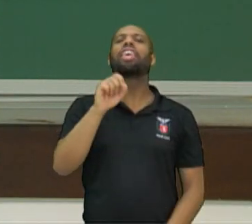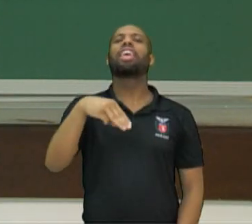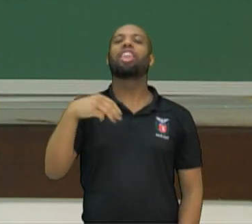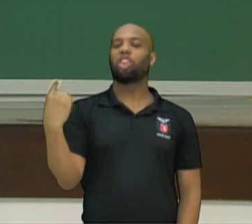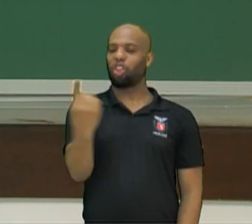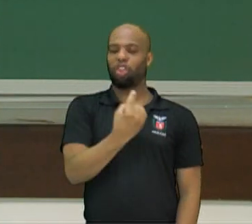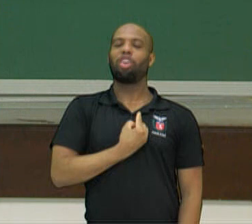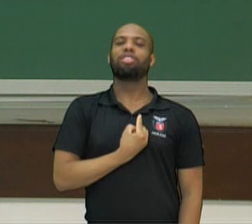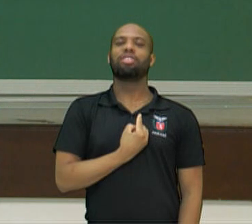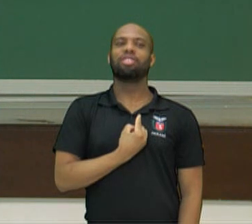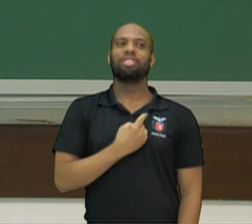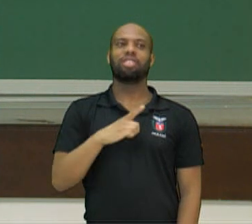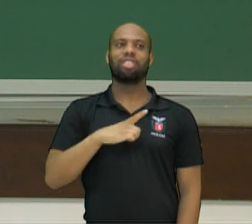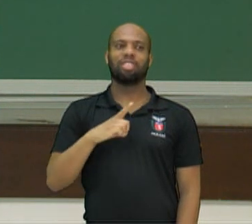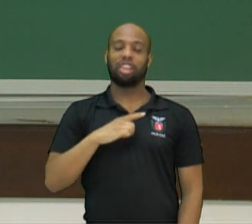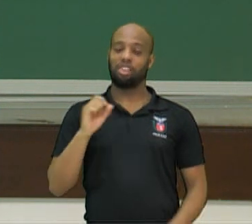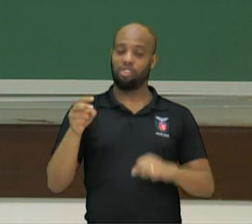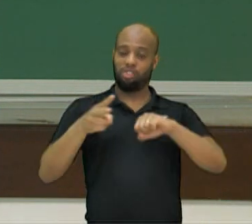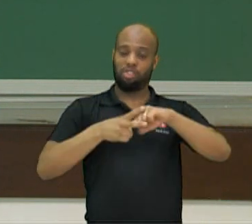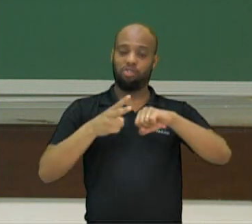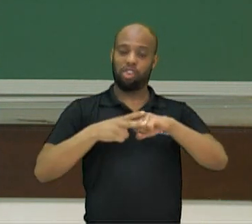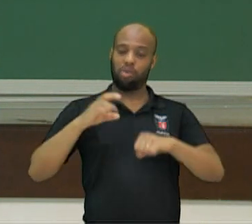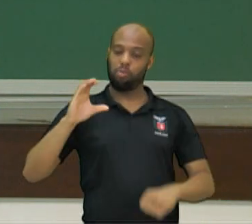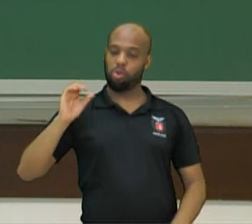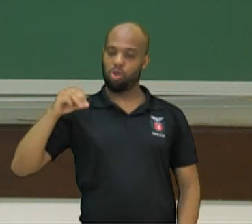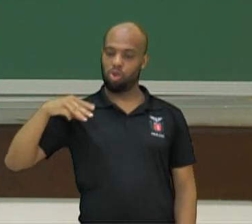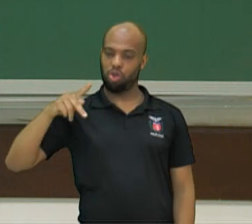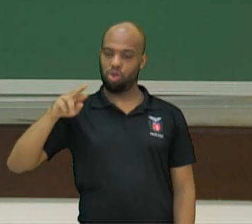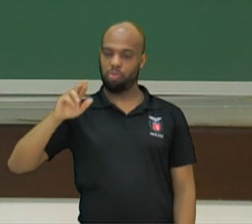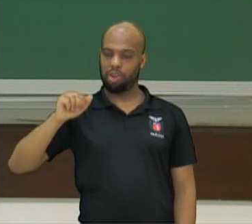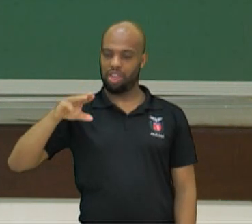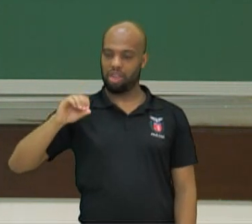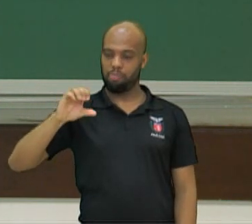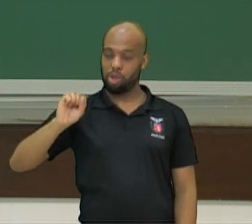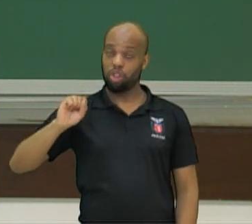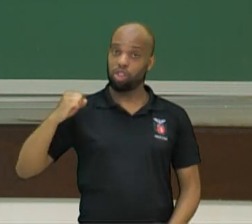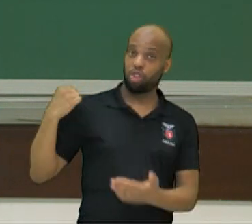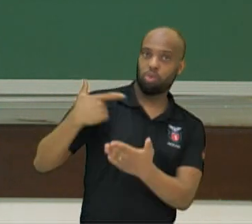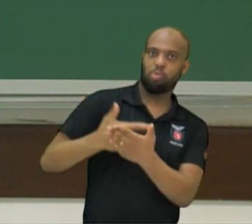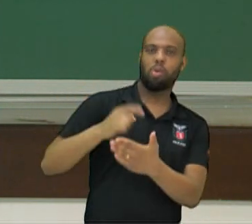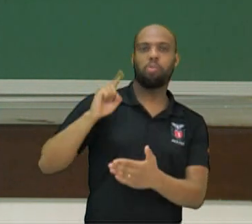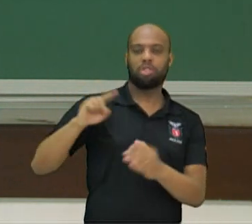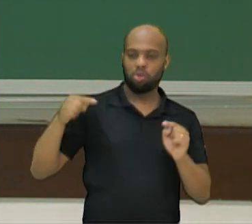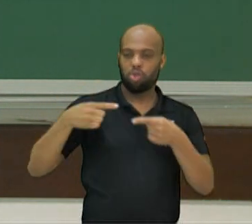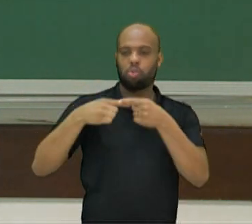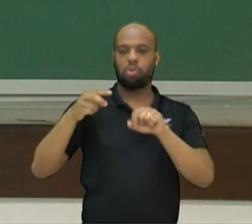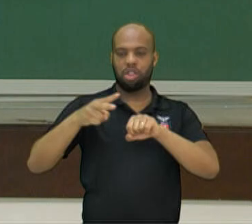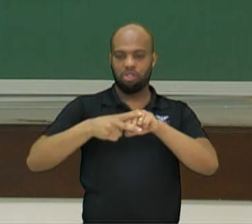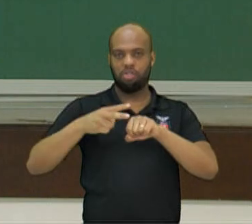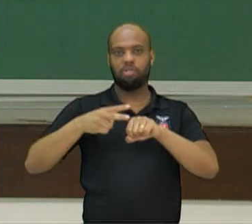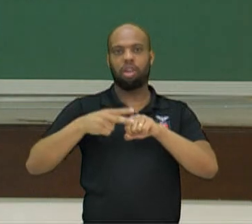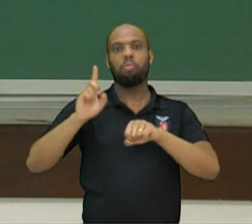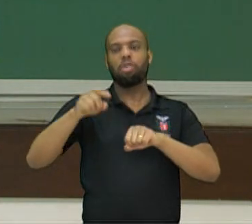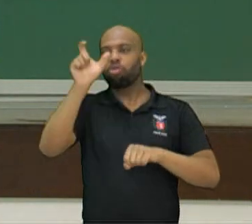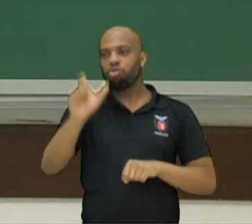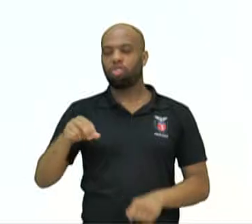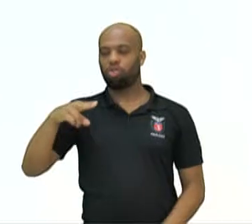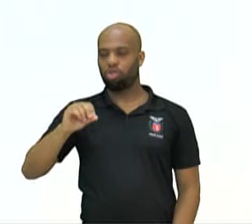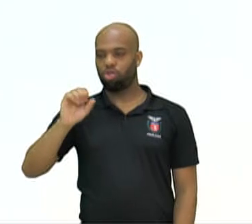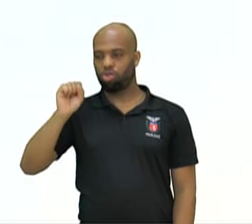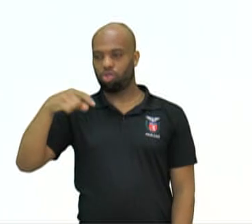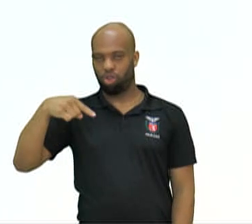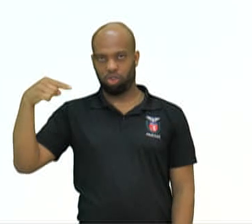que vem ali o verbo compramos em seguida, ok? Próximo, continuação do texto